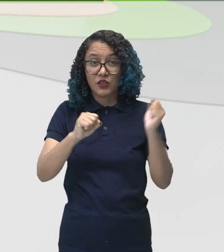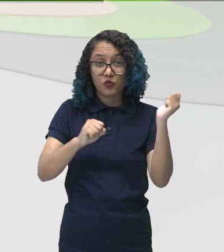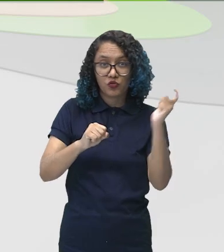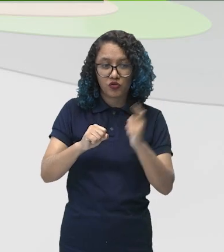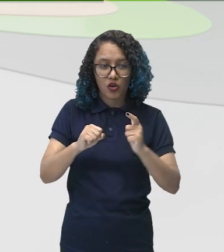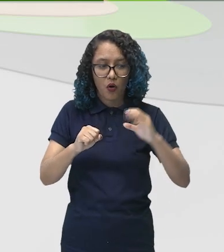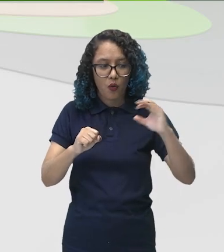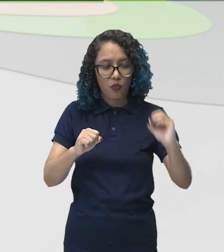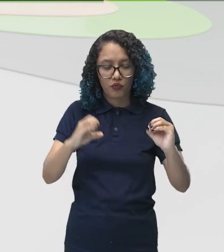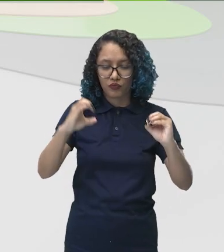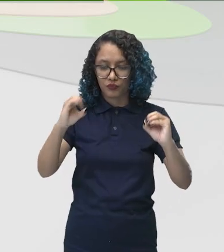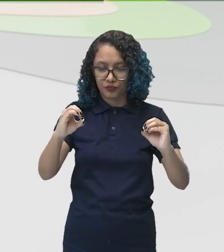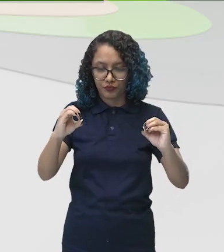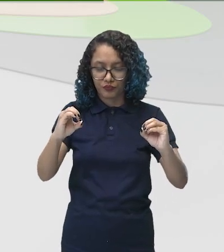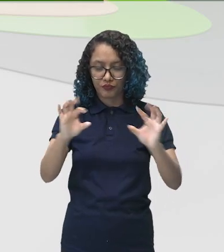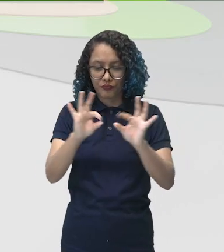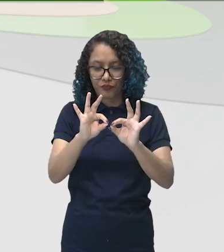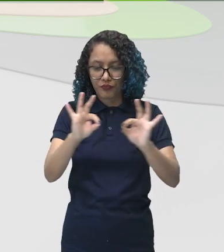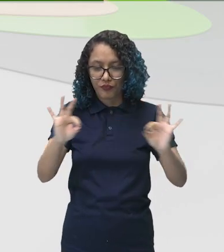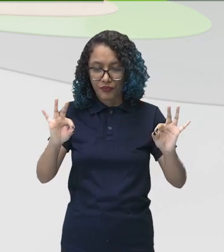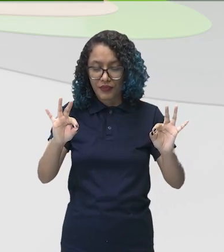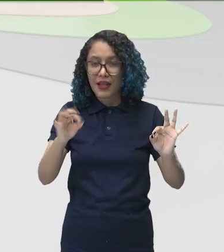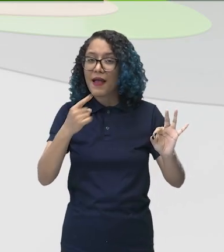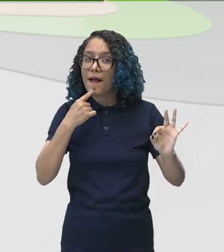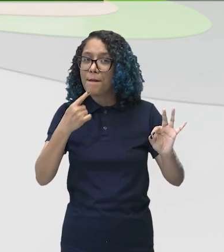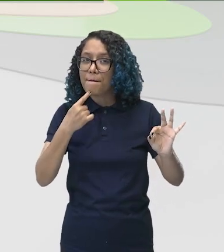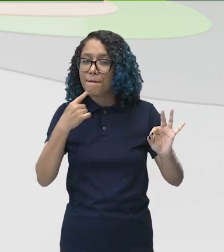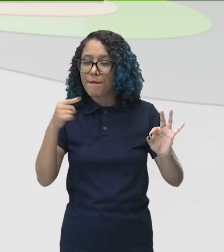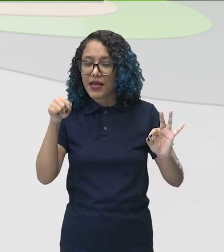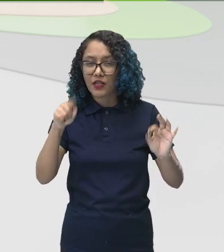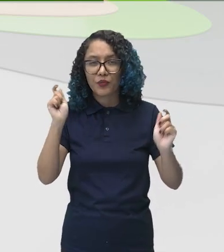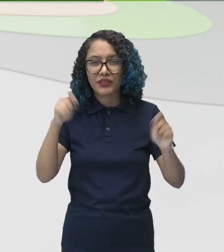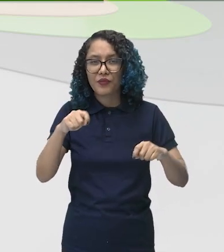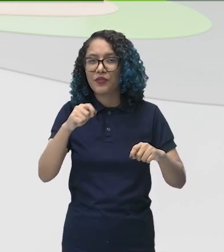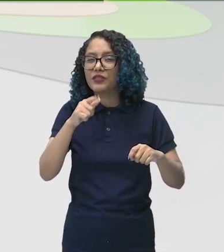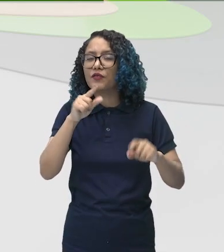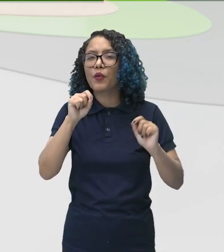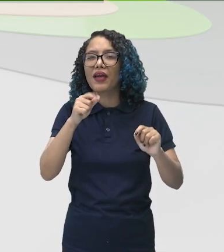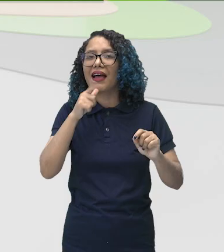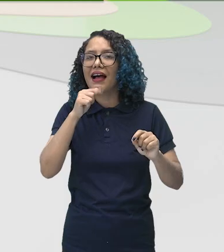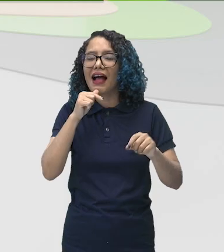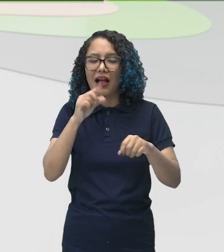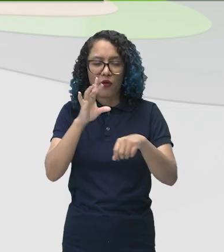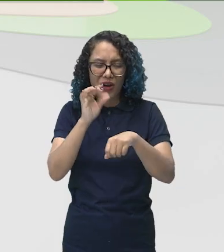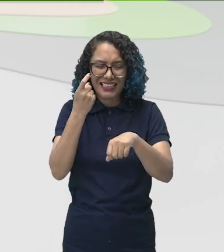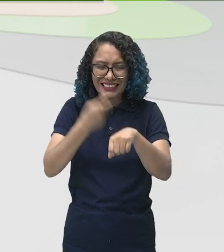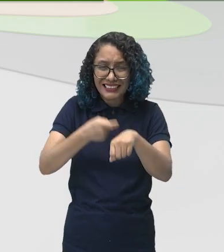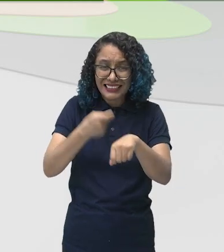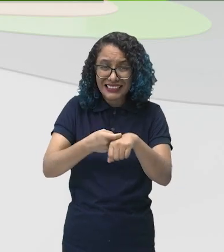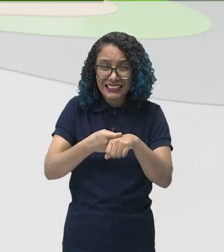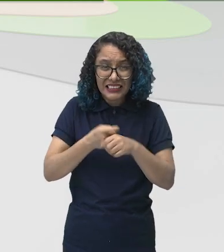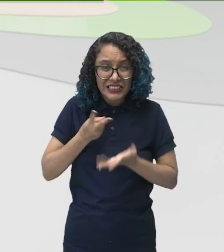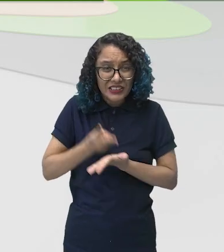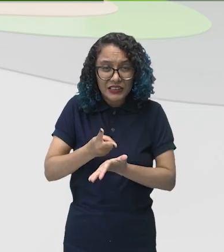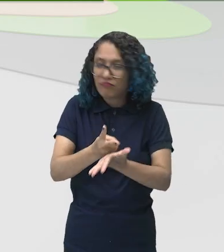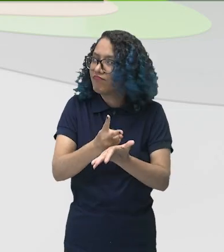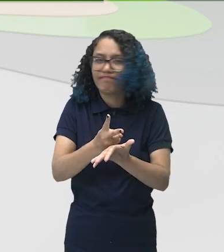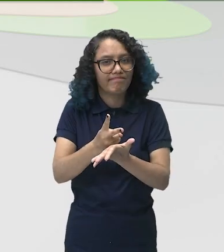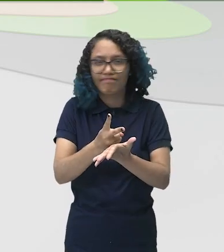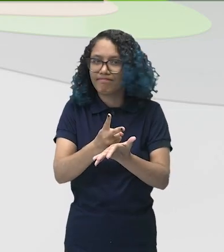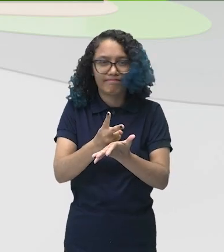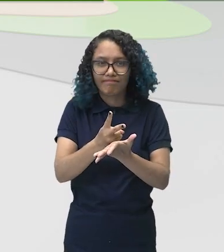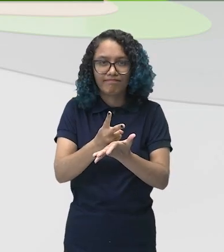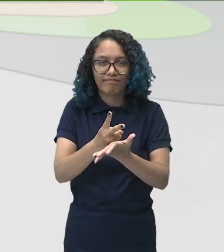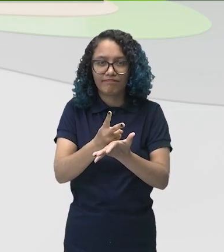é próxima o suficiente, então, para que a água ela não congele permanentemente. E, por sua